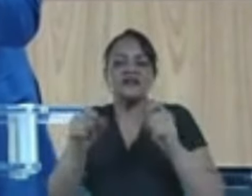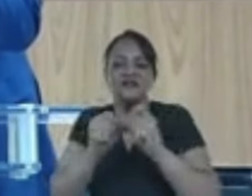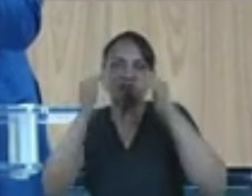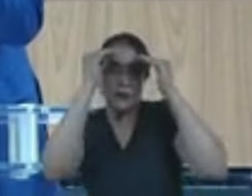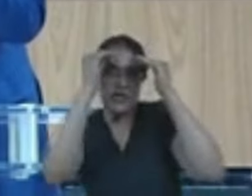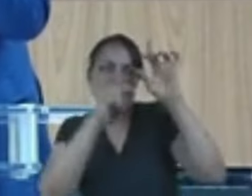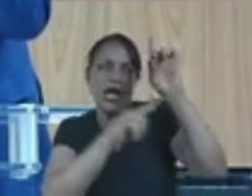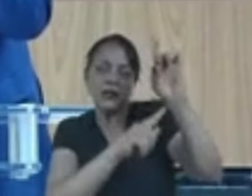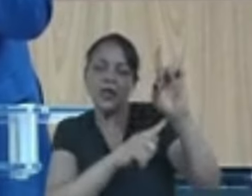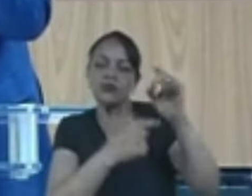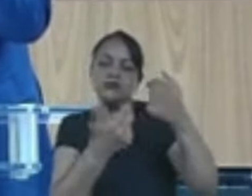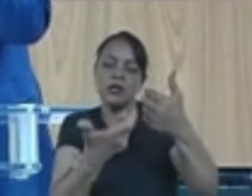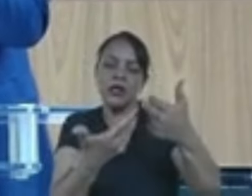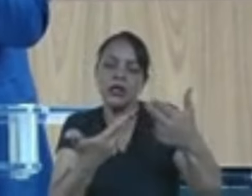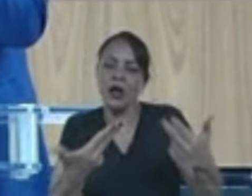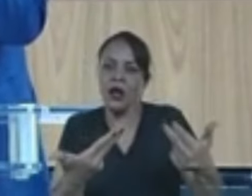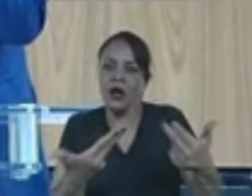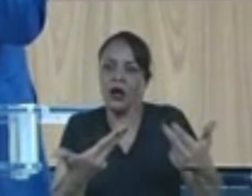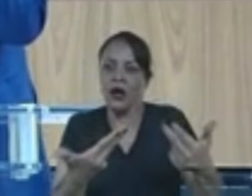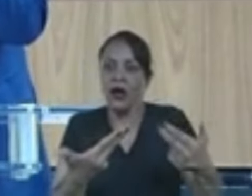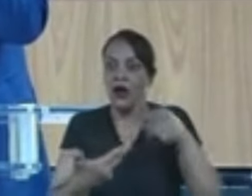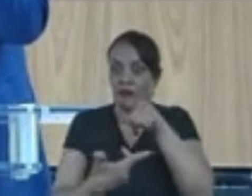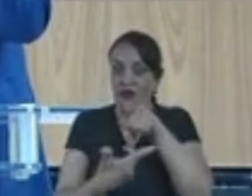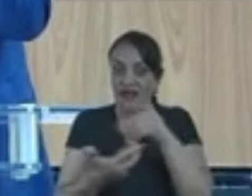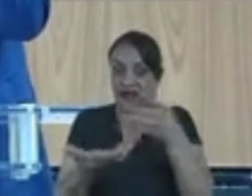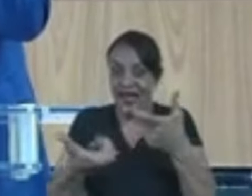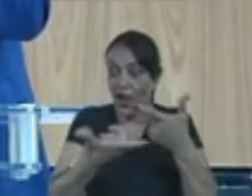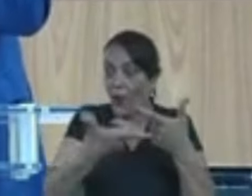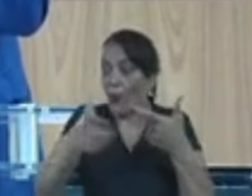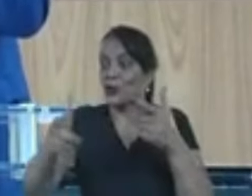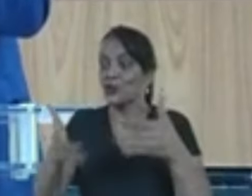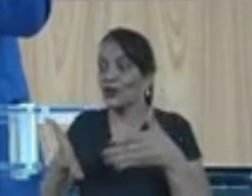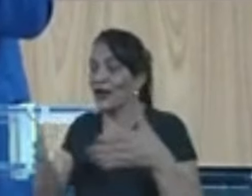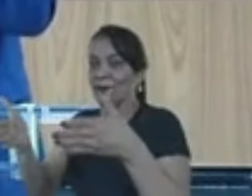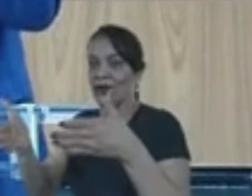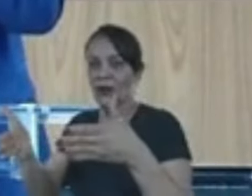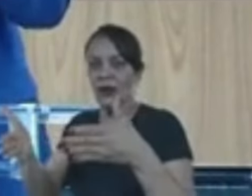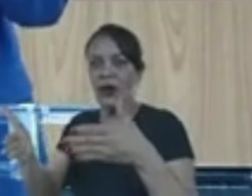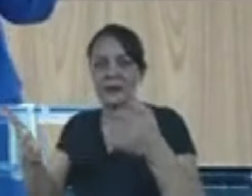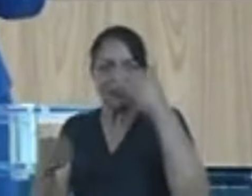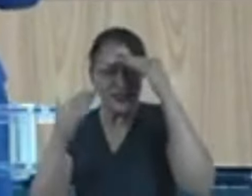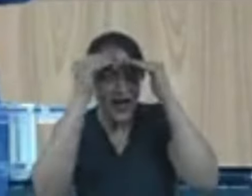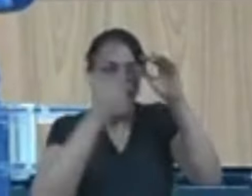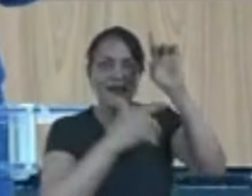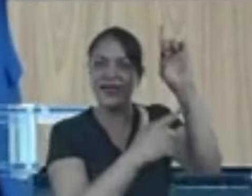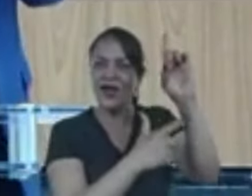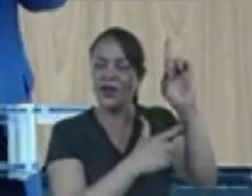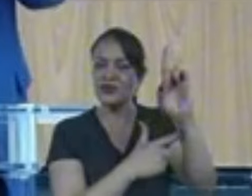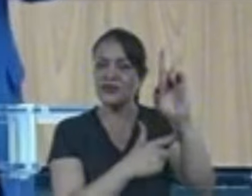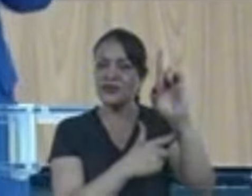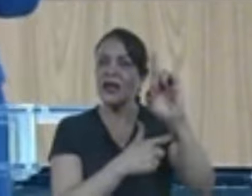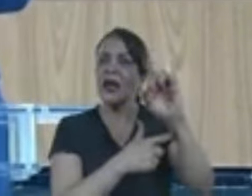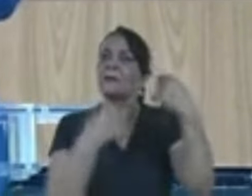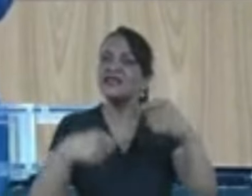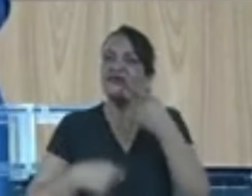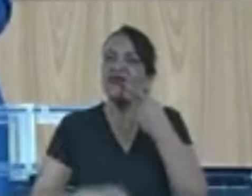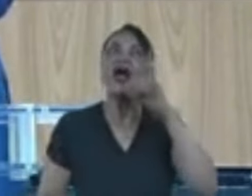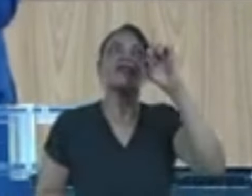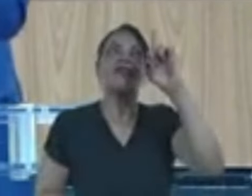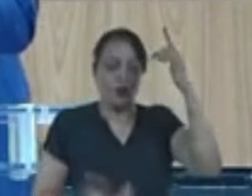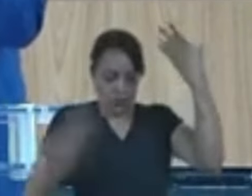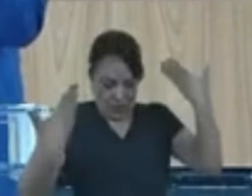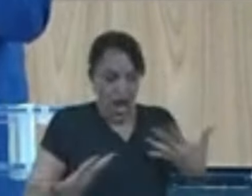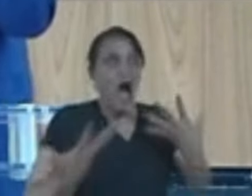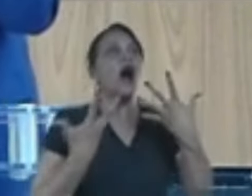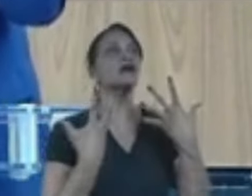Se Deus está te mandando, vá para você não realmente enfrentar temporais, diga sempre, eis-me aqui, envia-me a mim, e